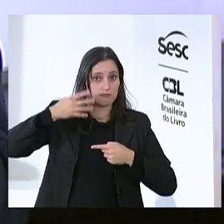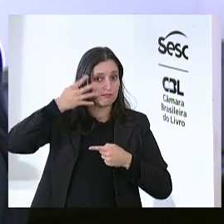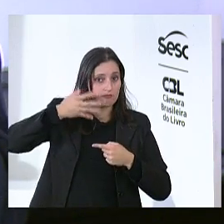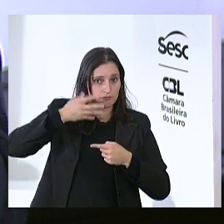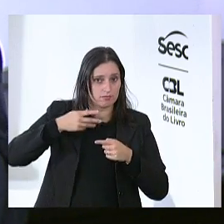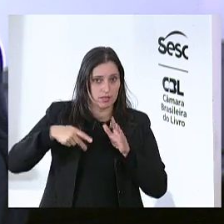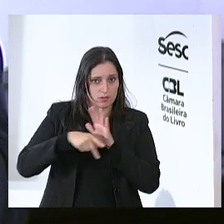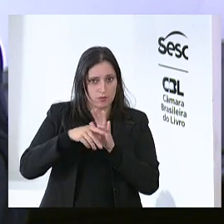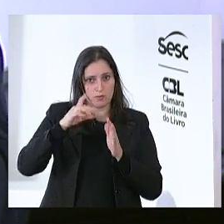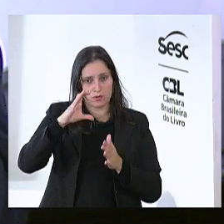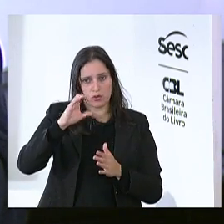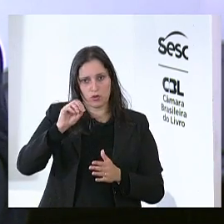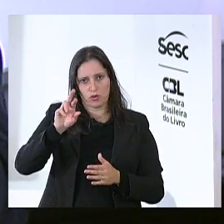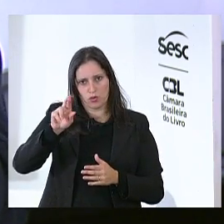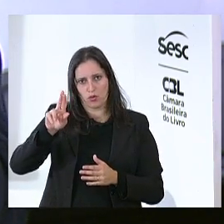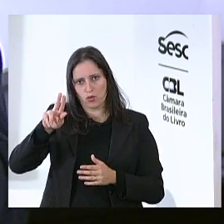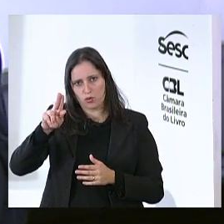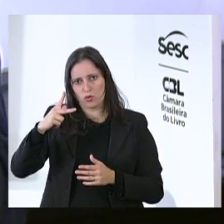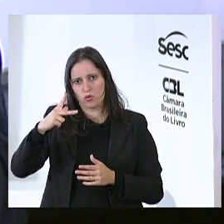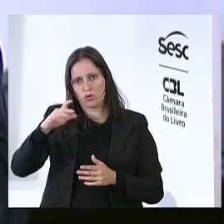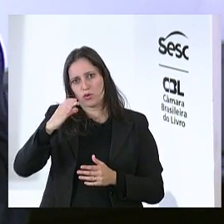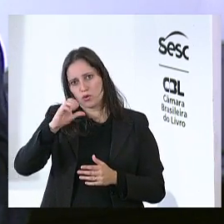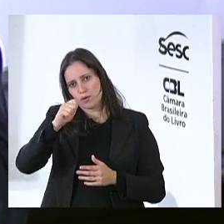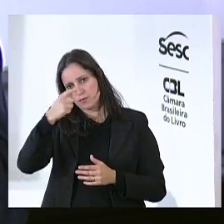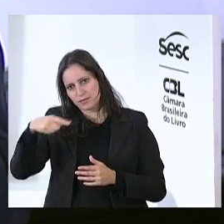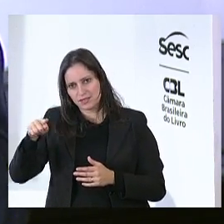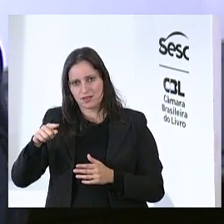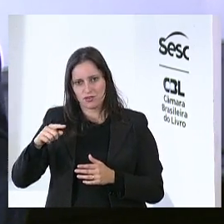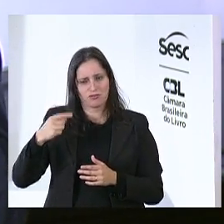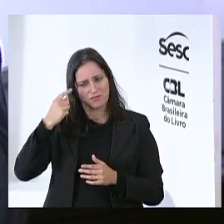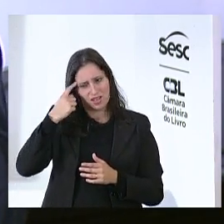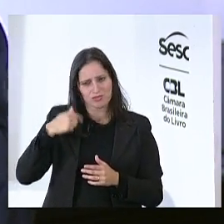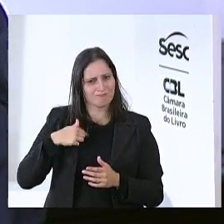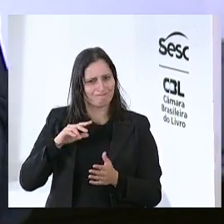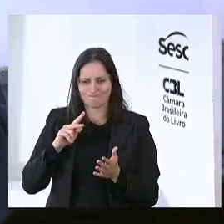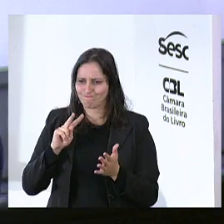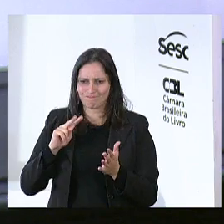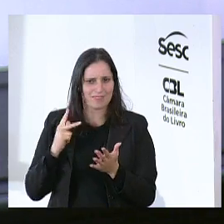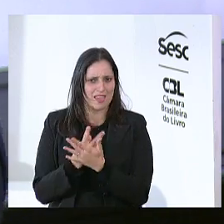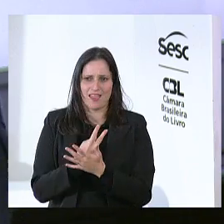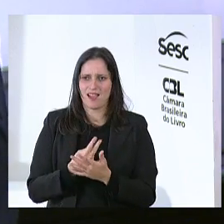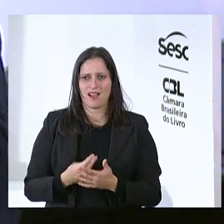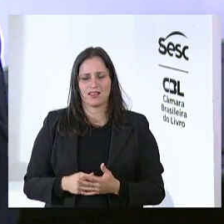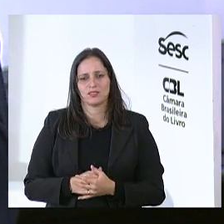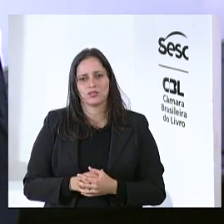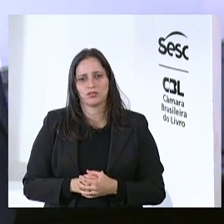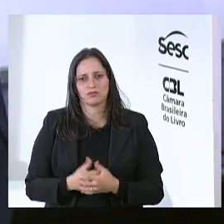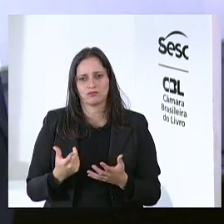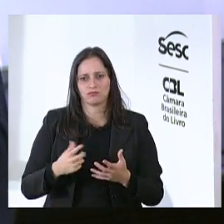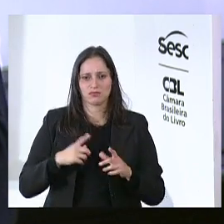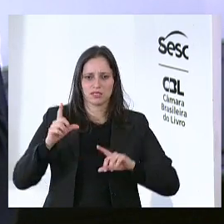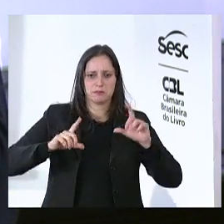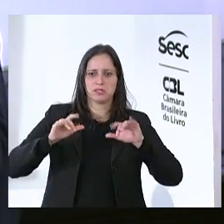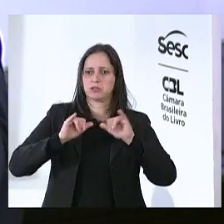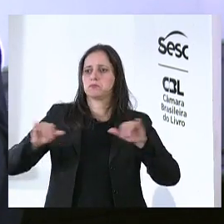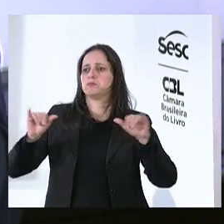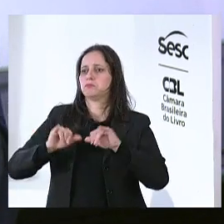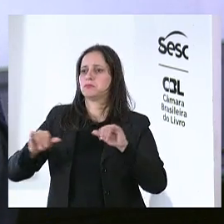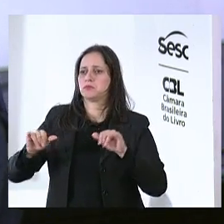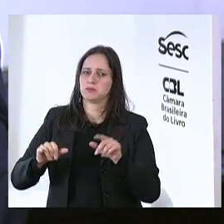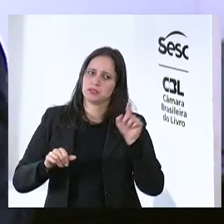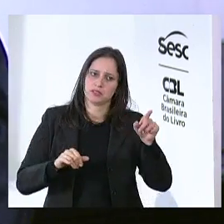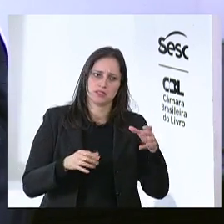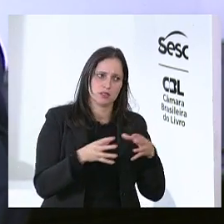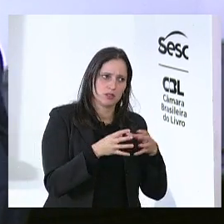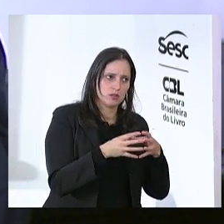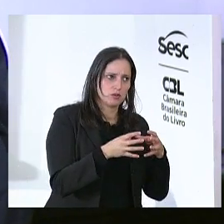Brasil, ele está totalmente errado, do jeito que a imprensa está colocando. Porque parece, vira um debate moral. Ah, este partido é mau, aquele é